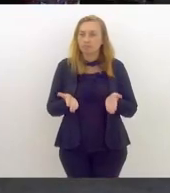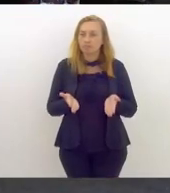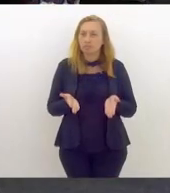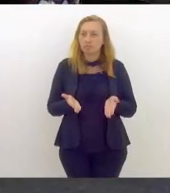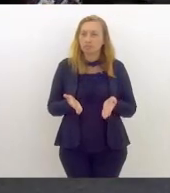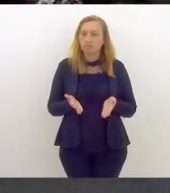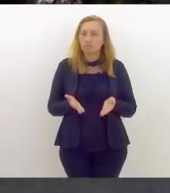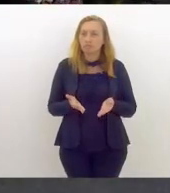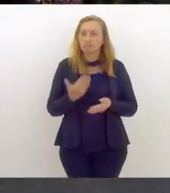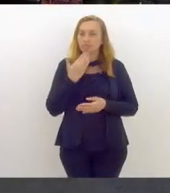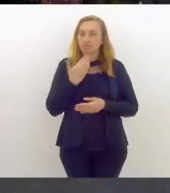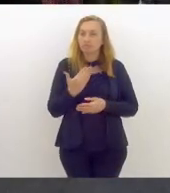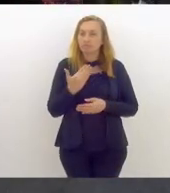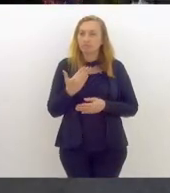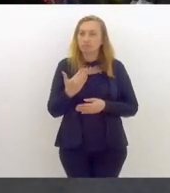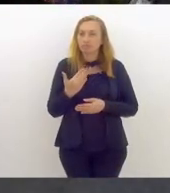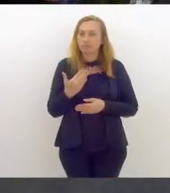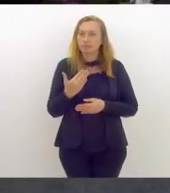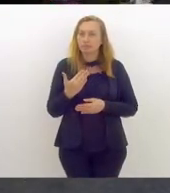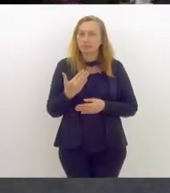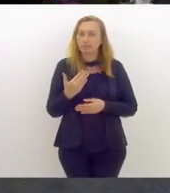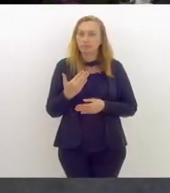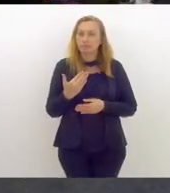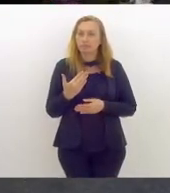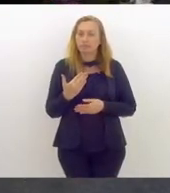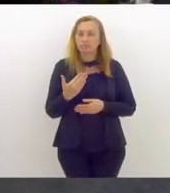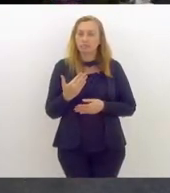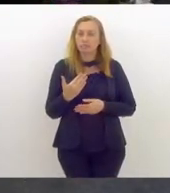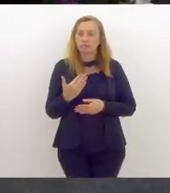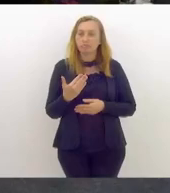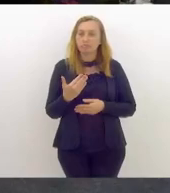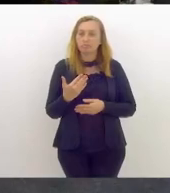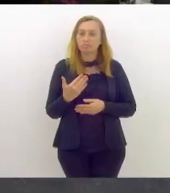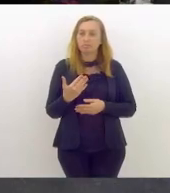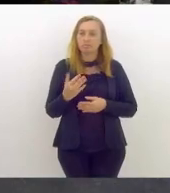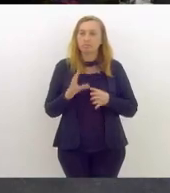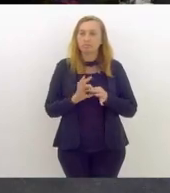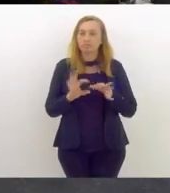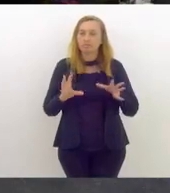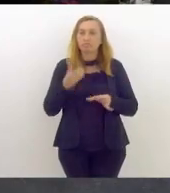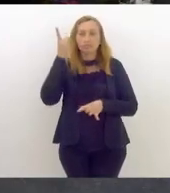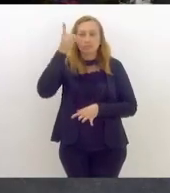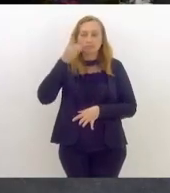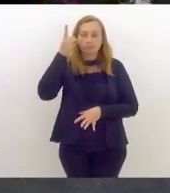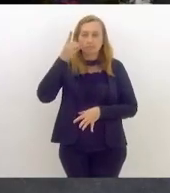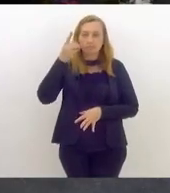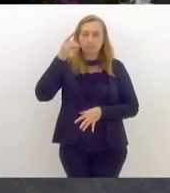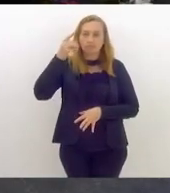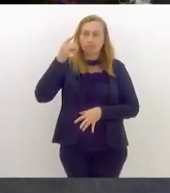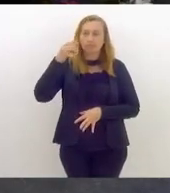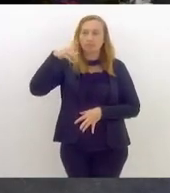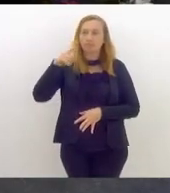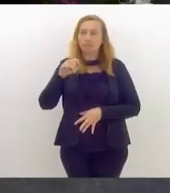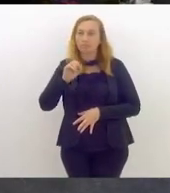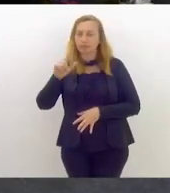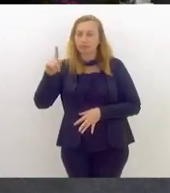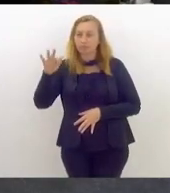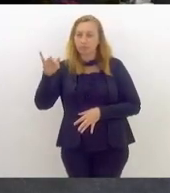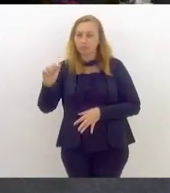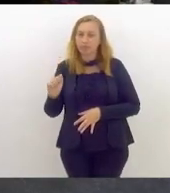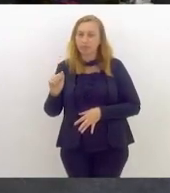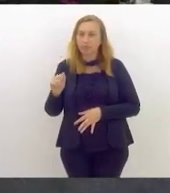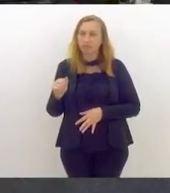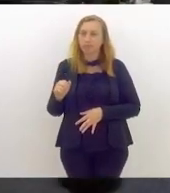E pedir a vossa excelência, com autorização do deputado Samuel Malafaia, com a autoria no projeto dele